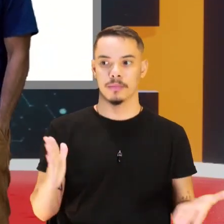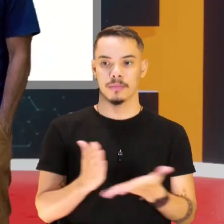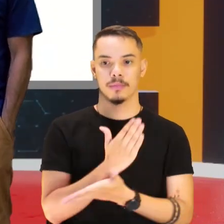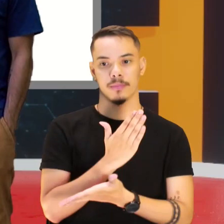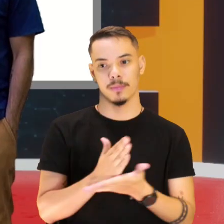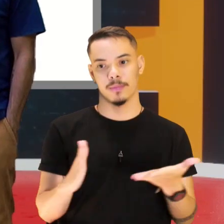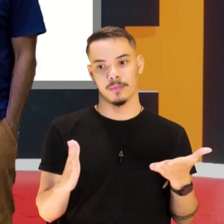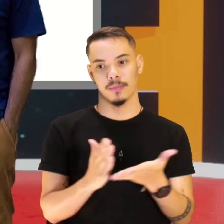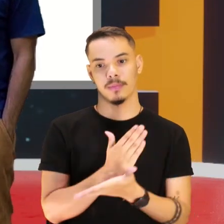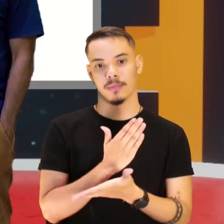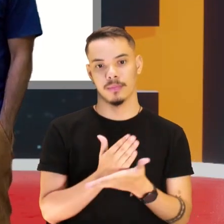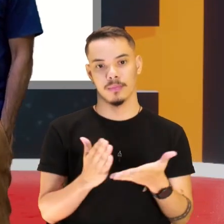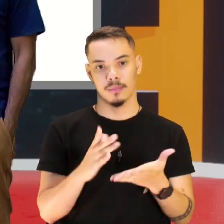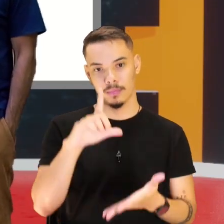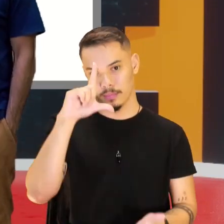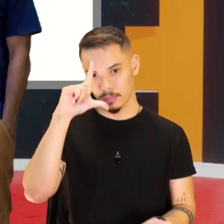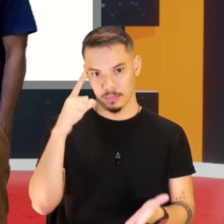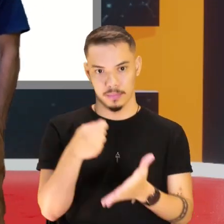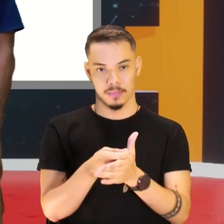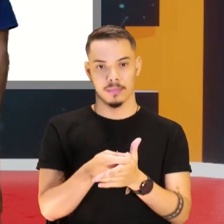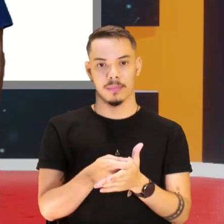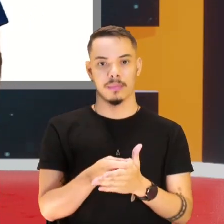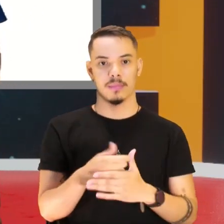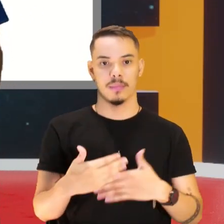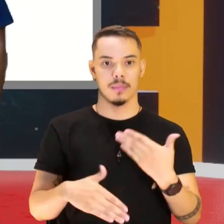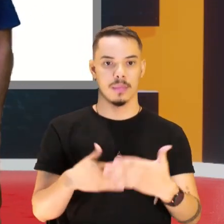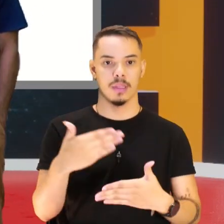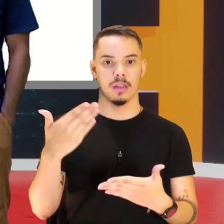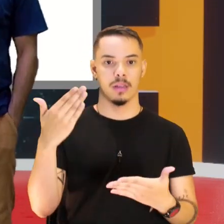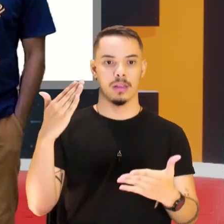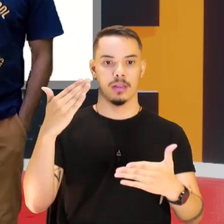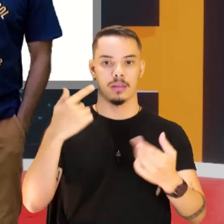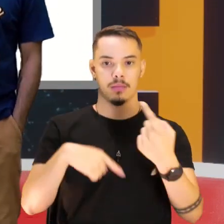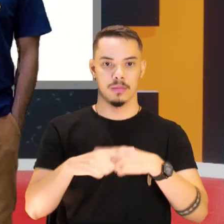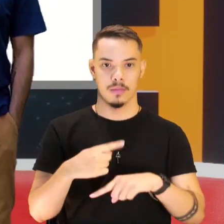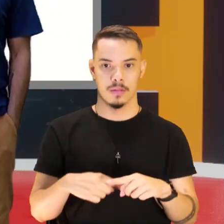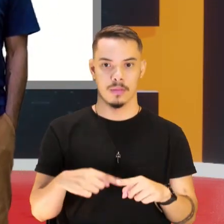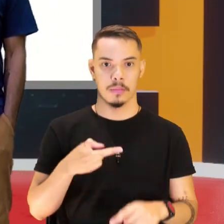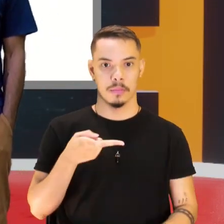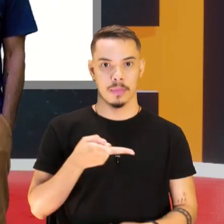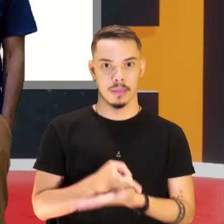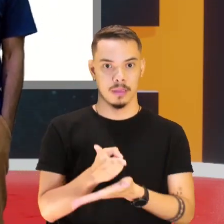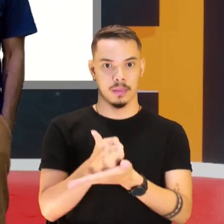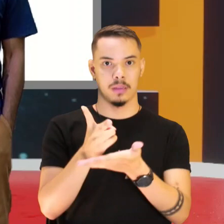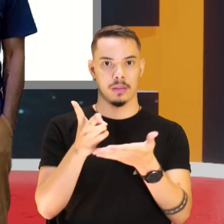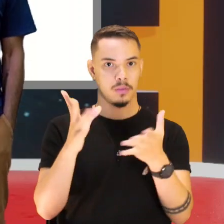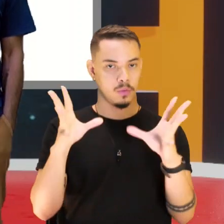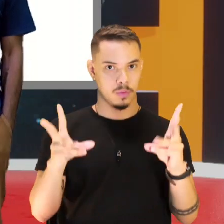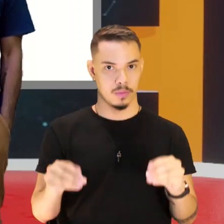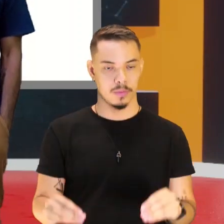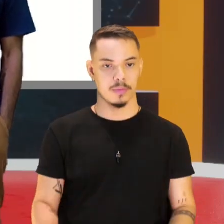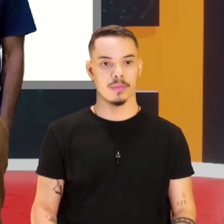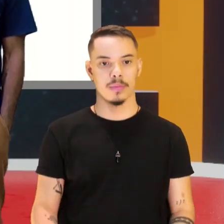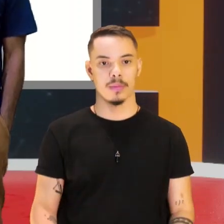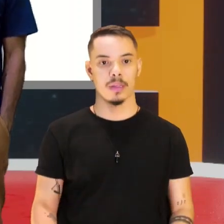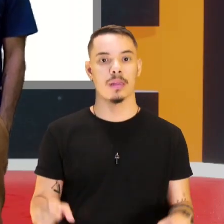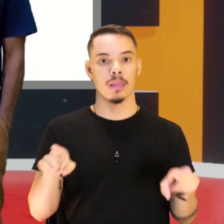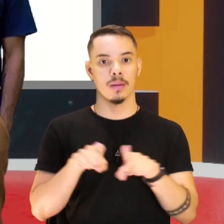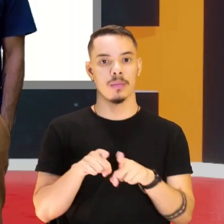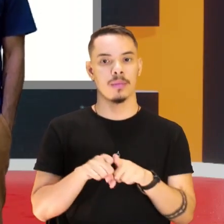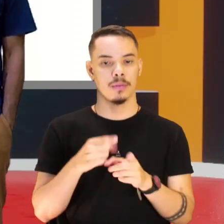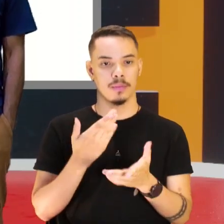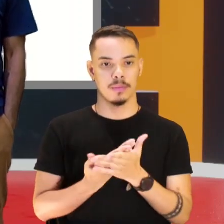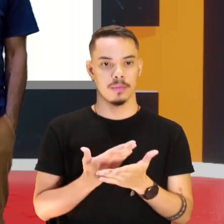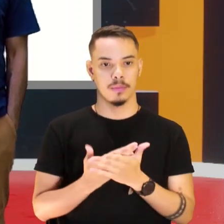algumas, vamos dizer, determinações, quando cresce, quando decresce, quando se mantém constante e tudo mais, né? E a gente vai estudar tudo isso com